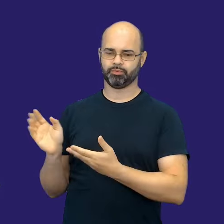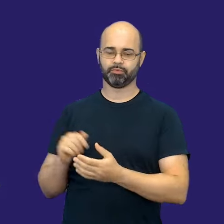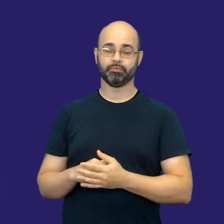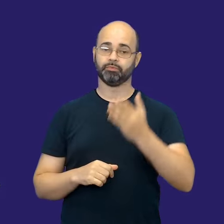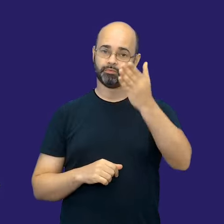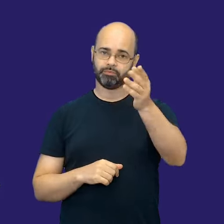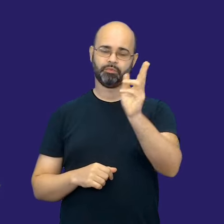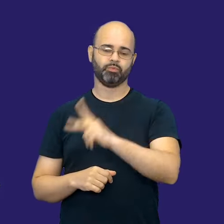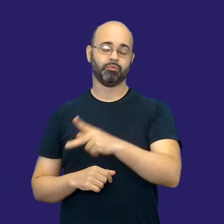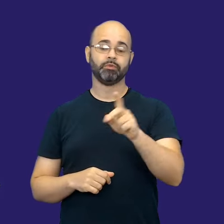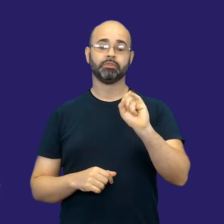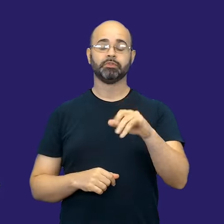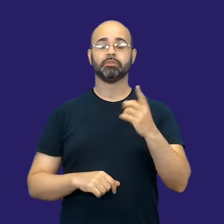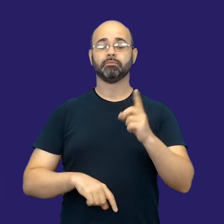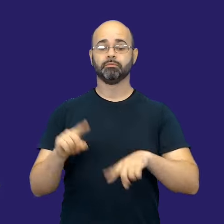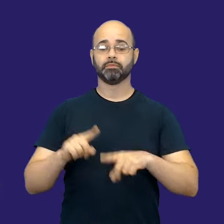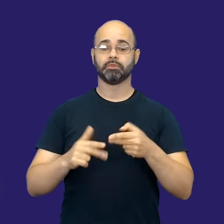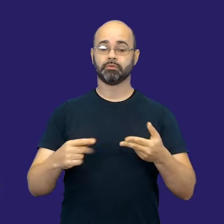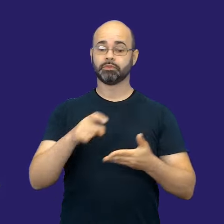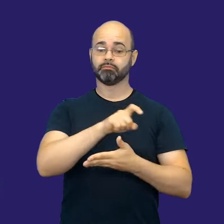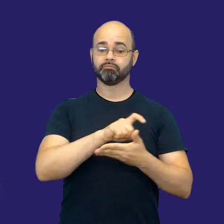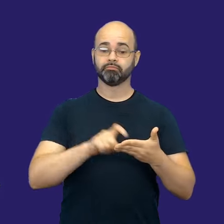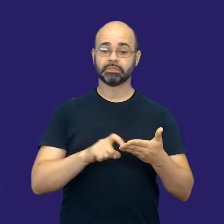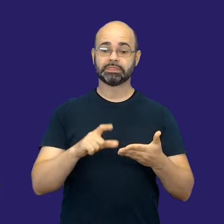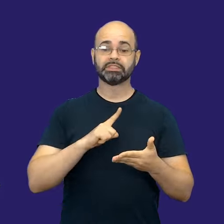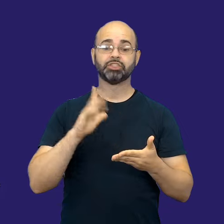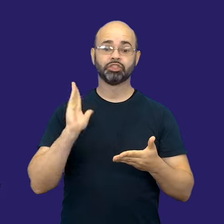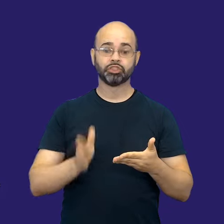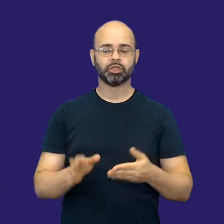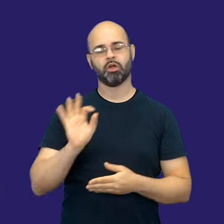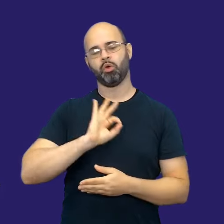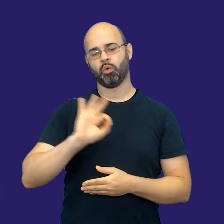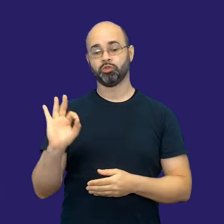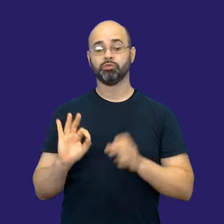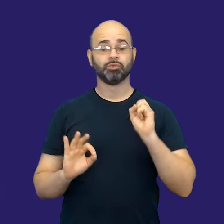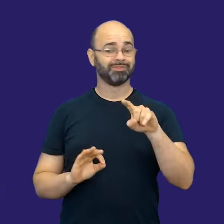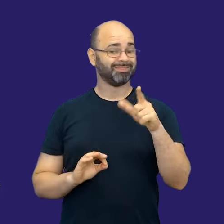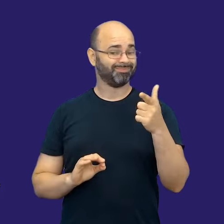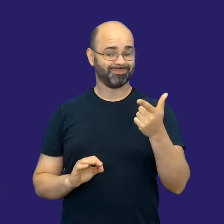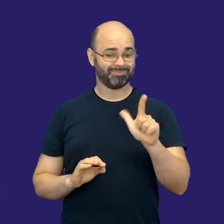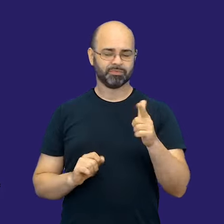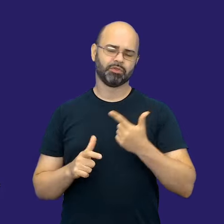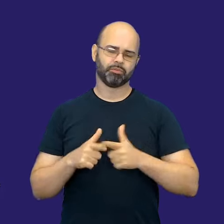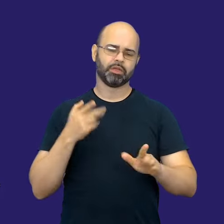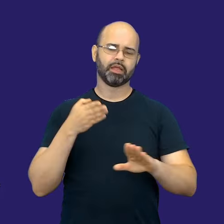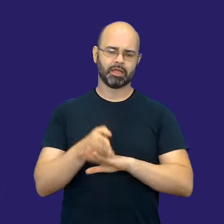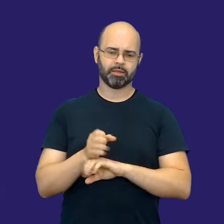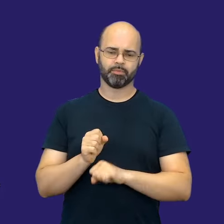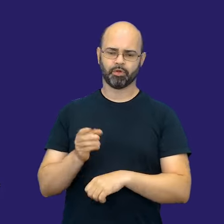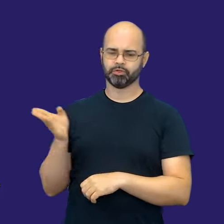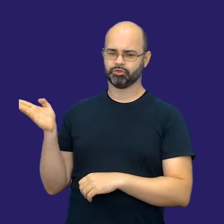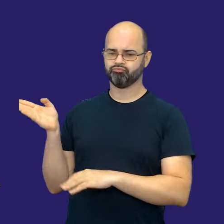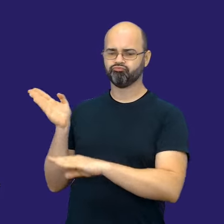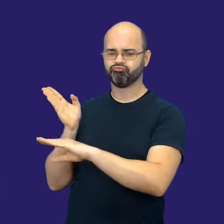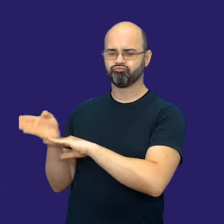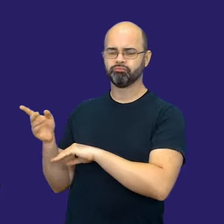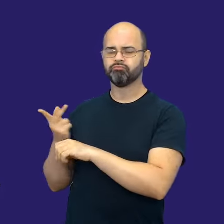em mãos esse material impresso para nos acompanhar, será ótimo, mas se não, entra lá, clica aí que você vai achar, tá